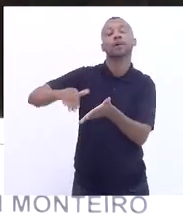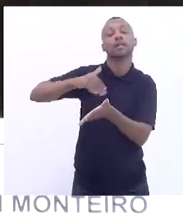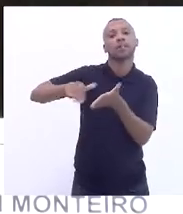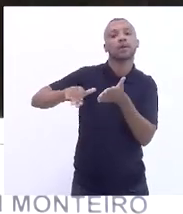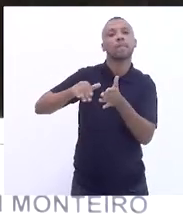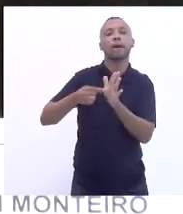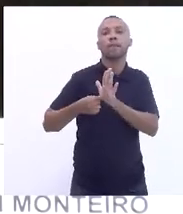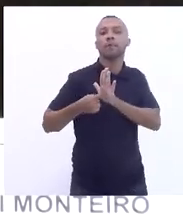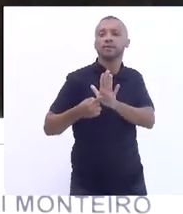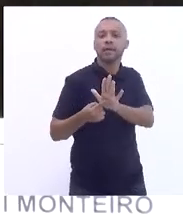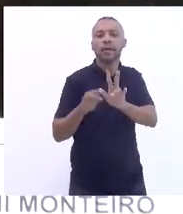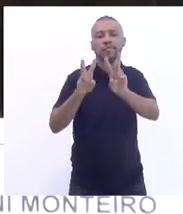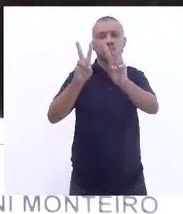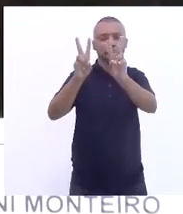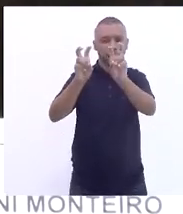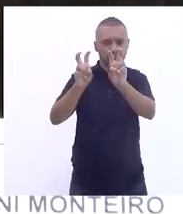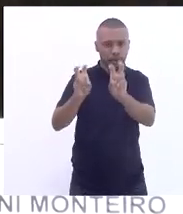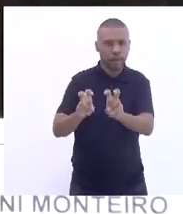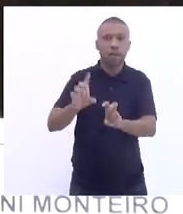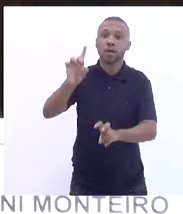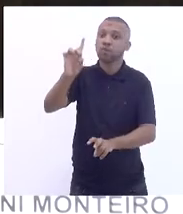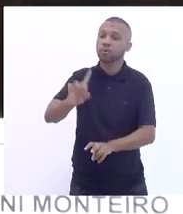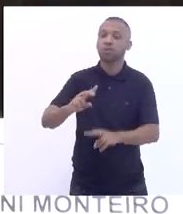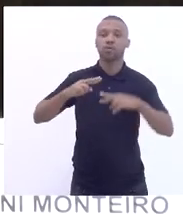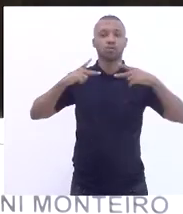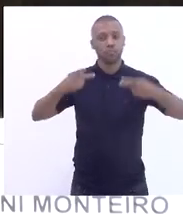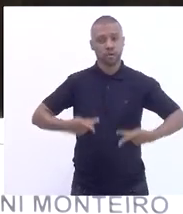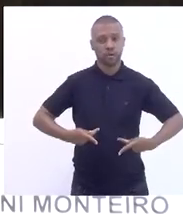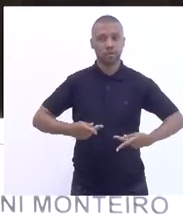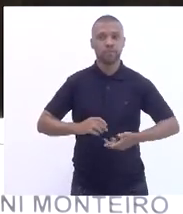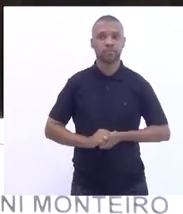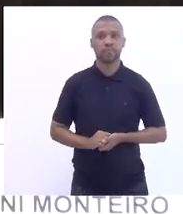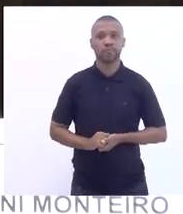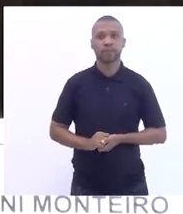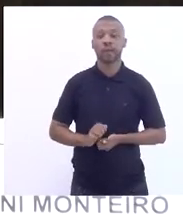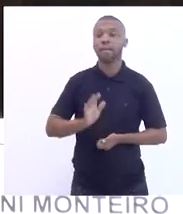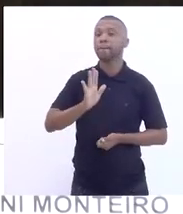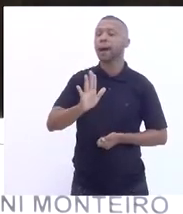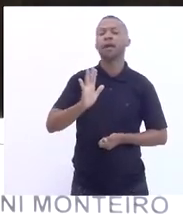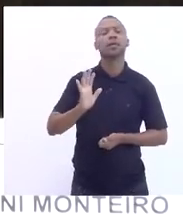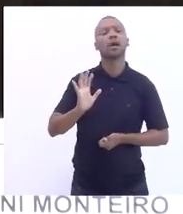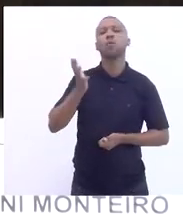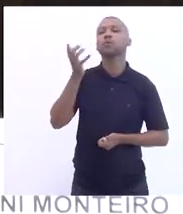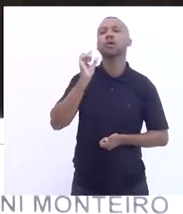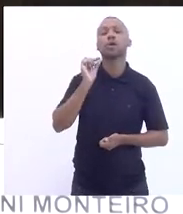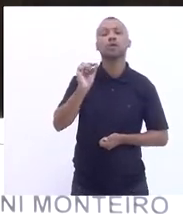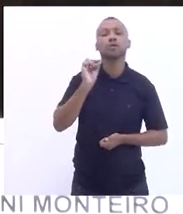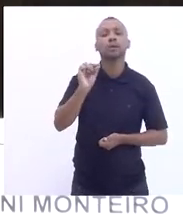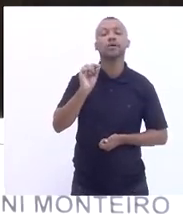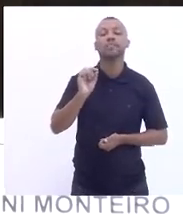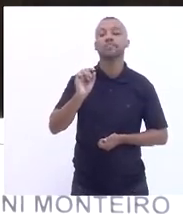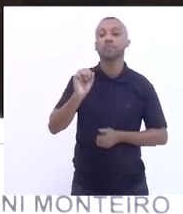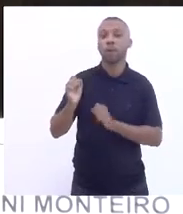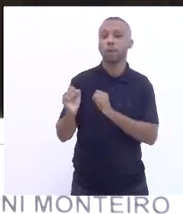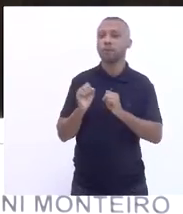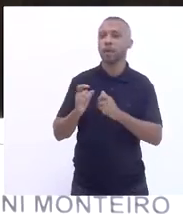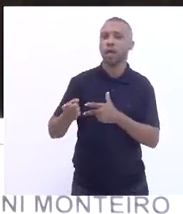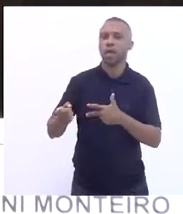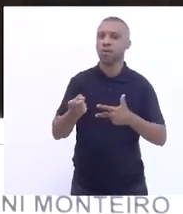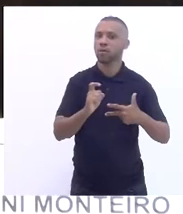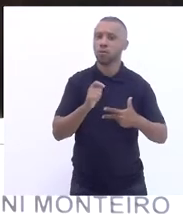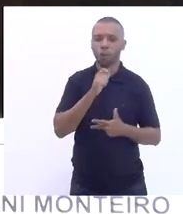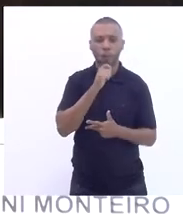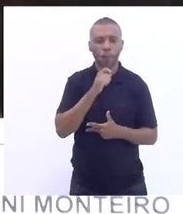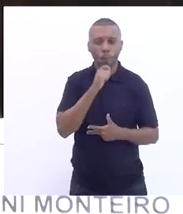pauta dos Direitos Humanos mas no entanto o Executivo ele não